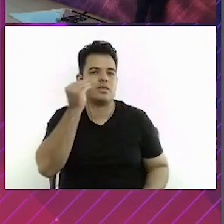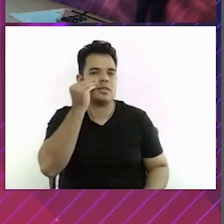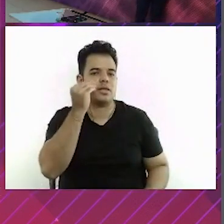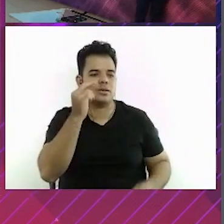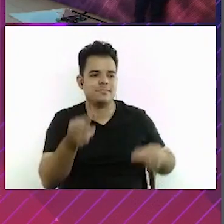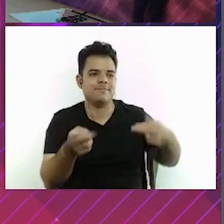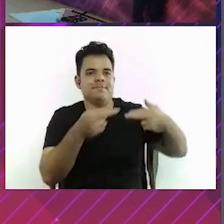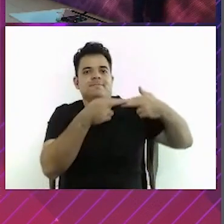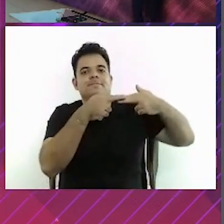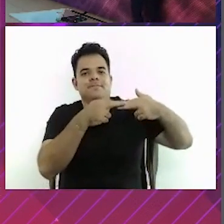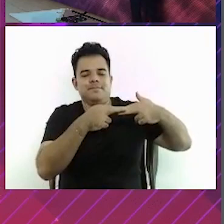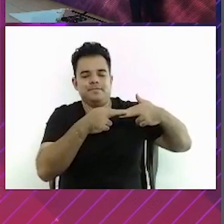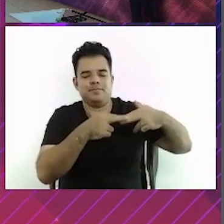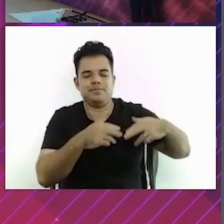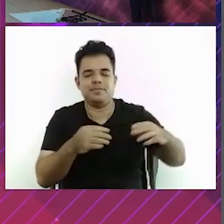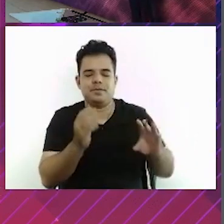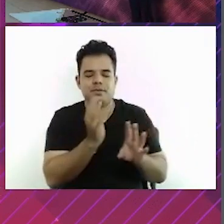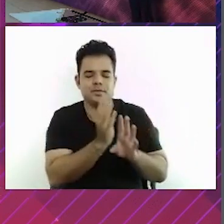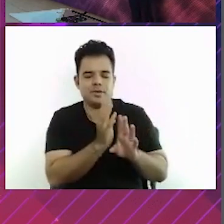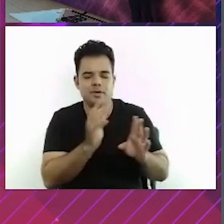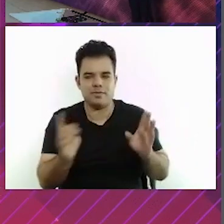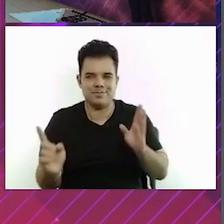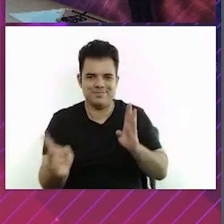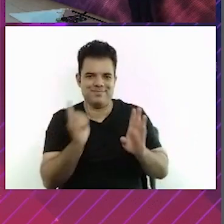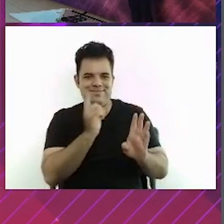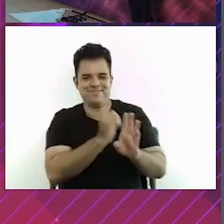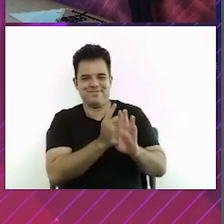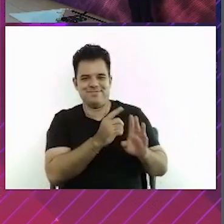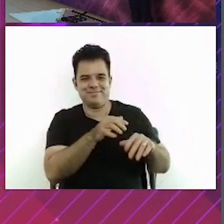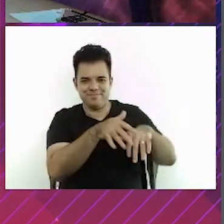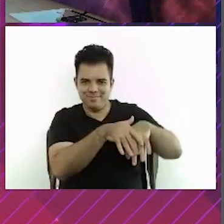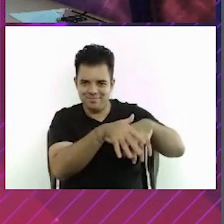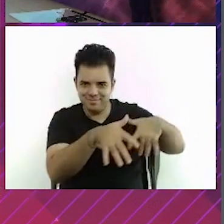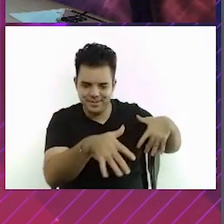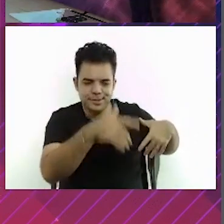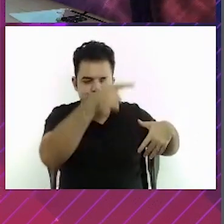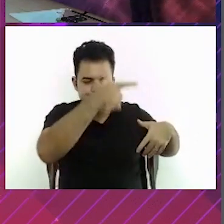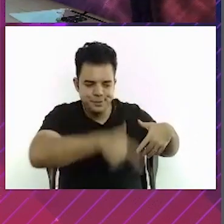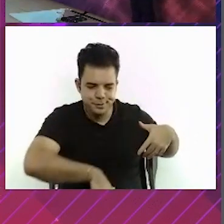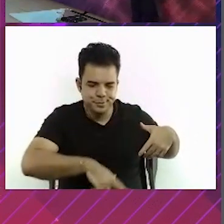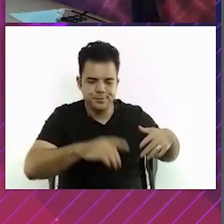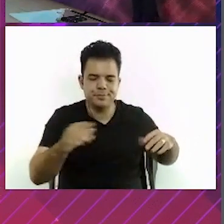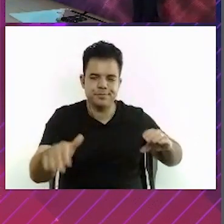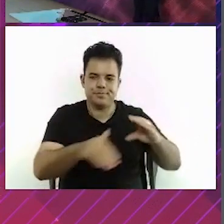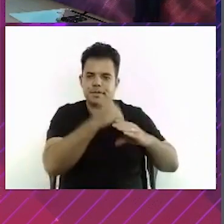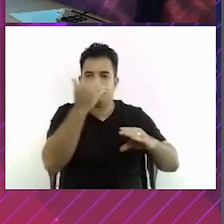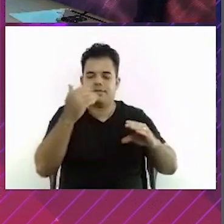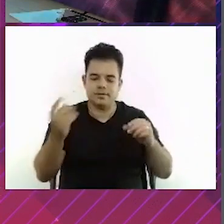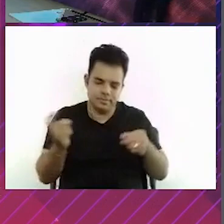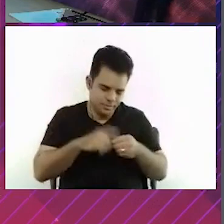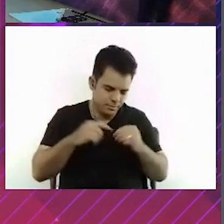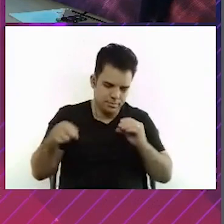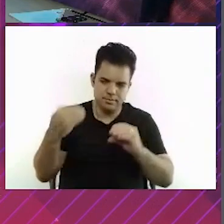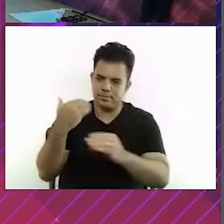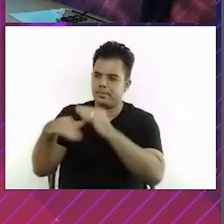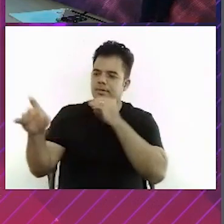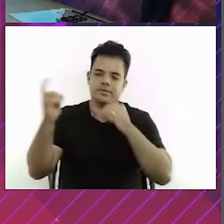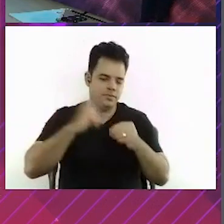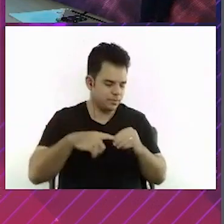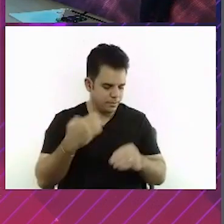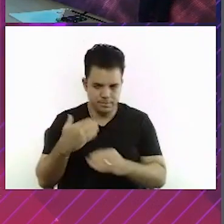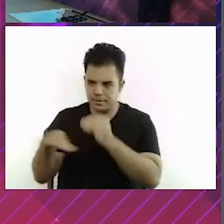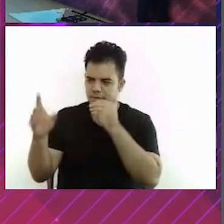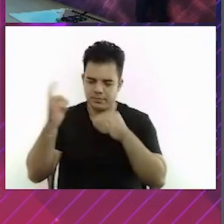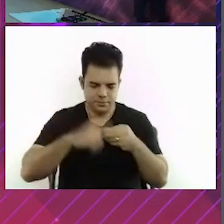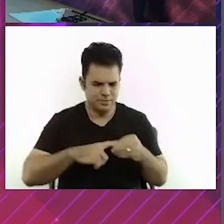lá, mandou para o final da fila, reprocessou, mandou de novo, reprocessou de novo. Sei lá, seta, digamos que